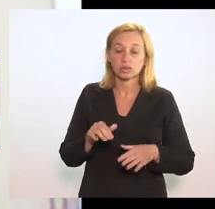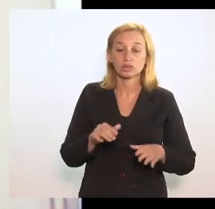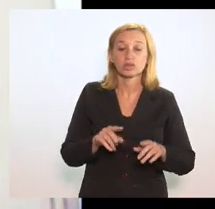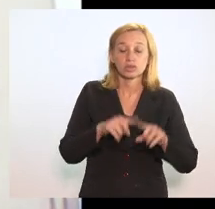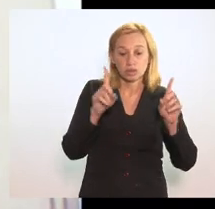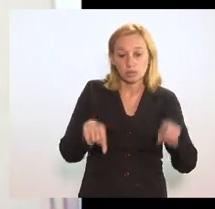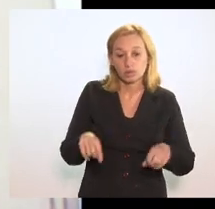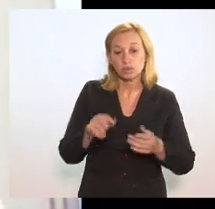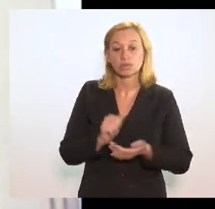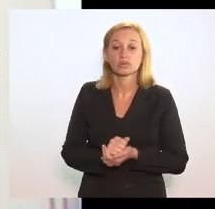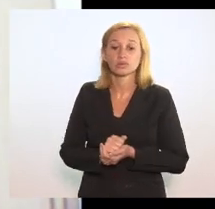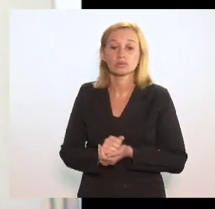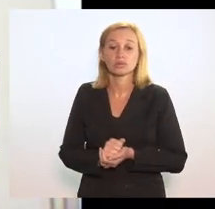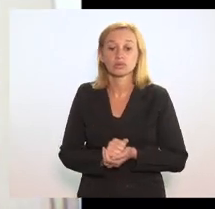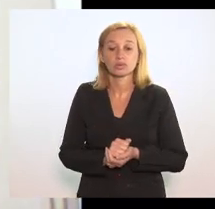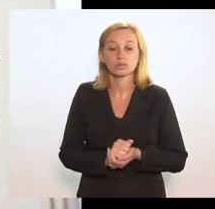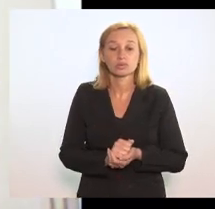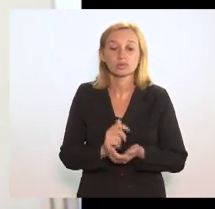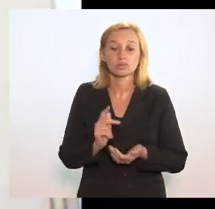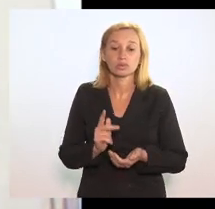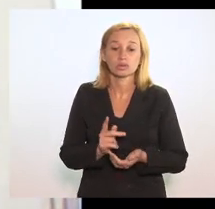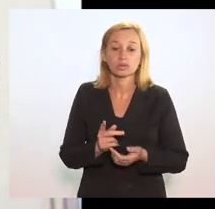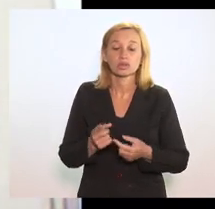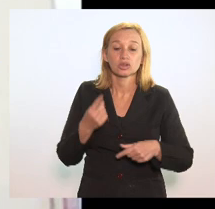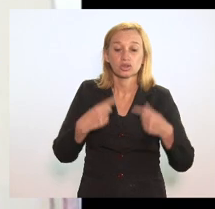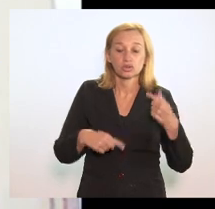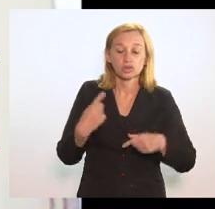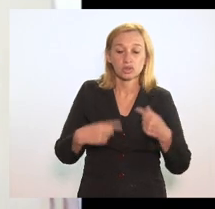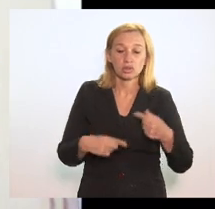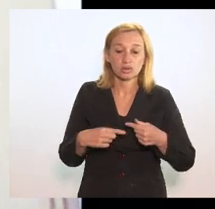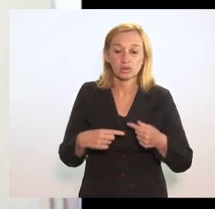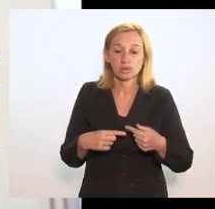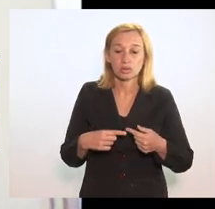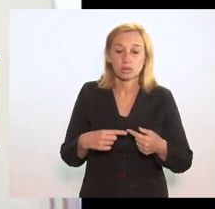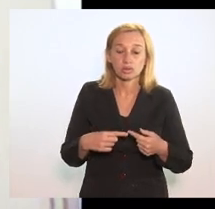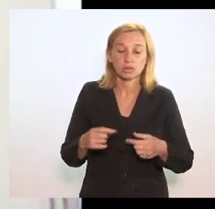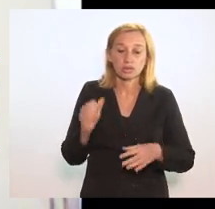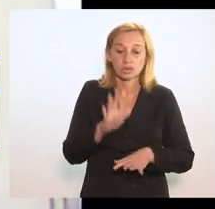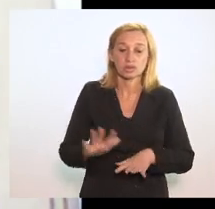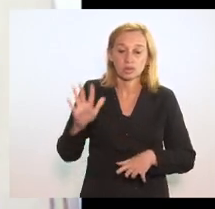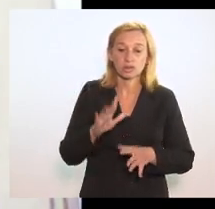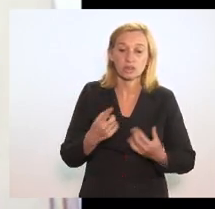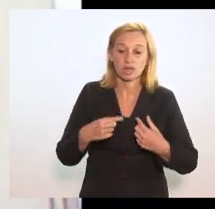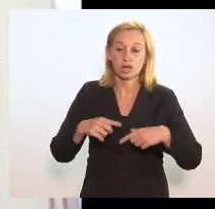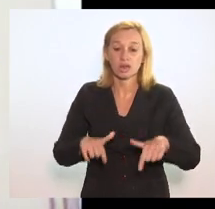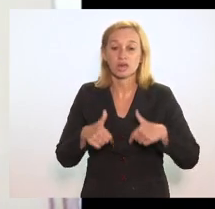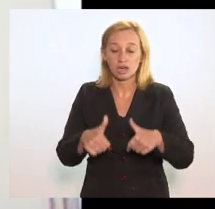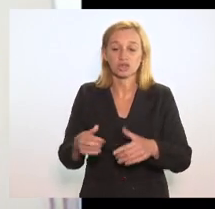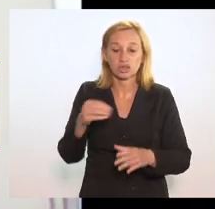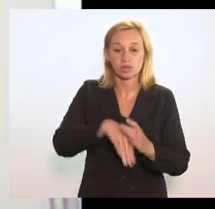numa distorção pela sua desconexão com a política nacional e com o que é praticado no Brasil.